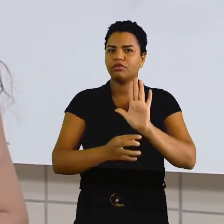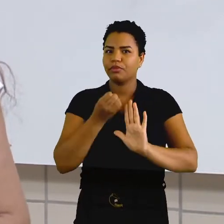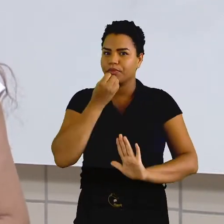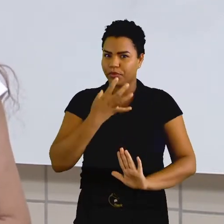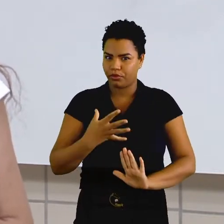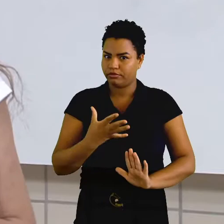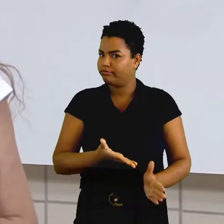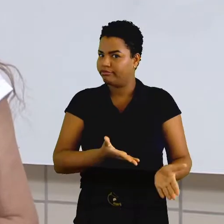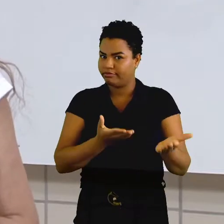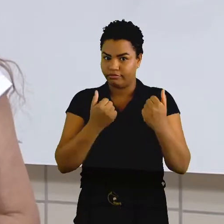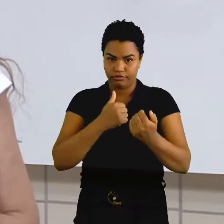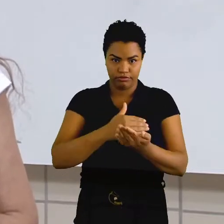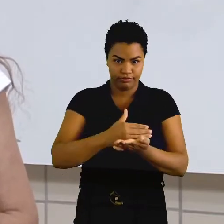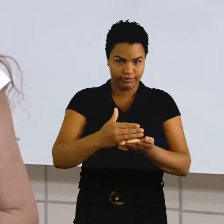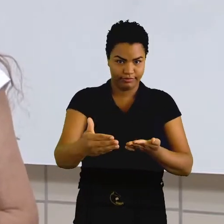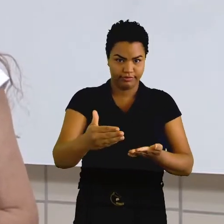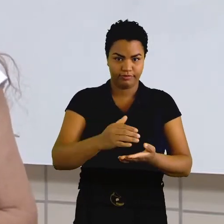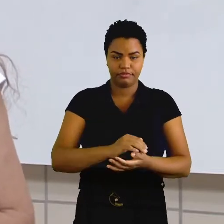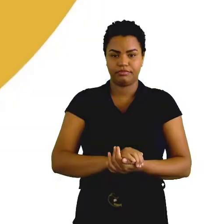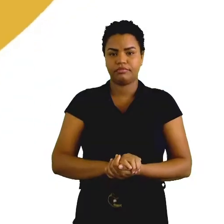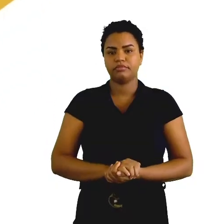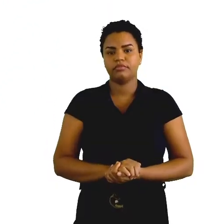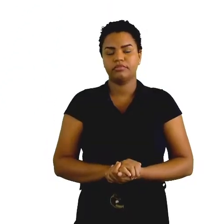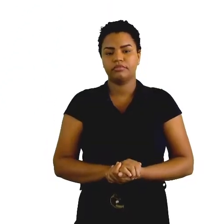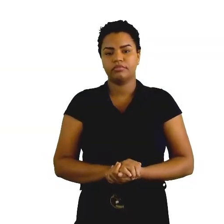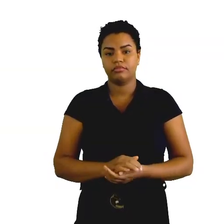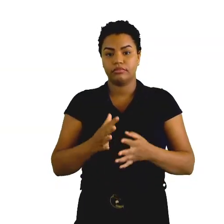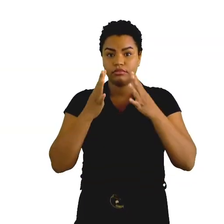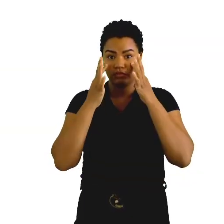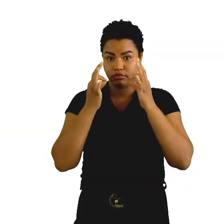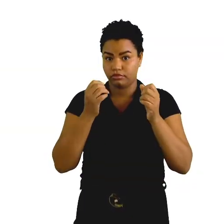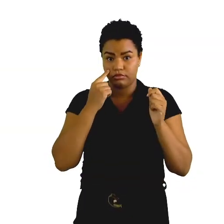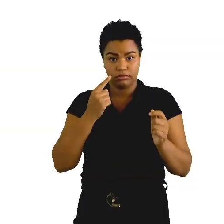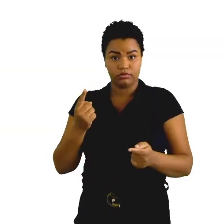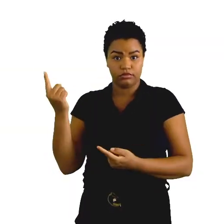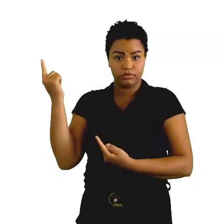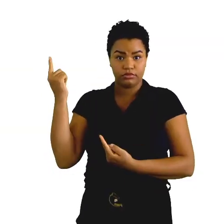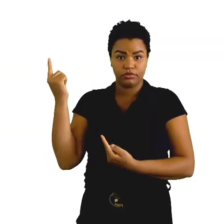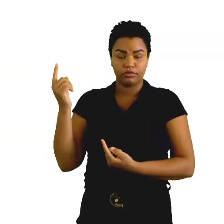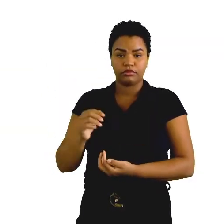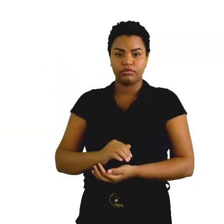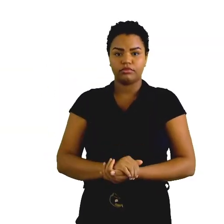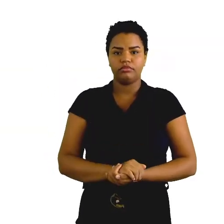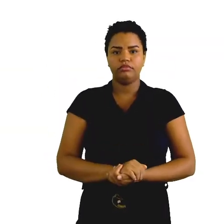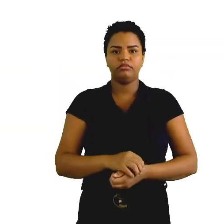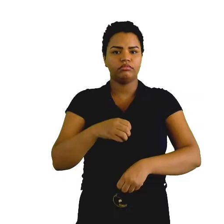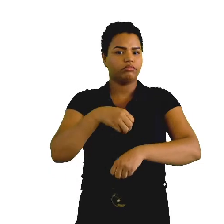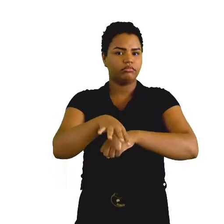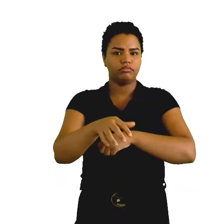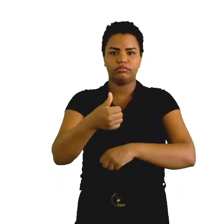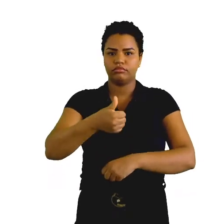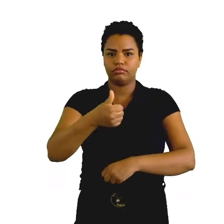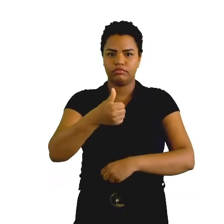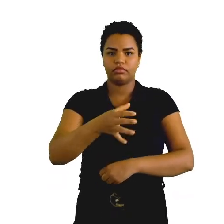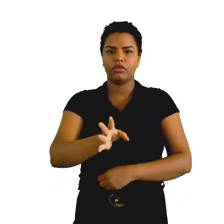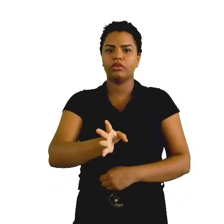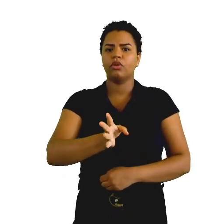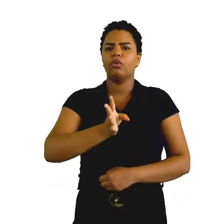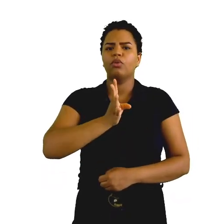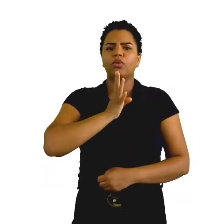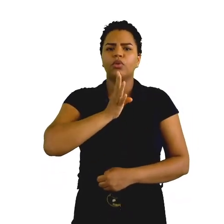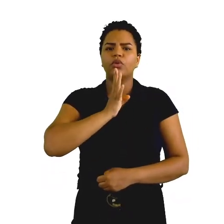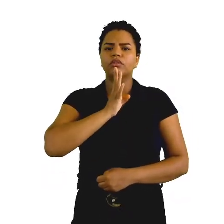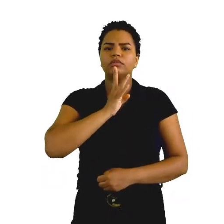lá? Vamos começar? Atenção aí na tela, a primeira dica, conhecimento do